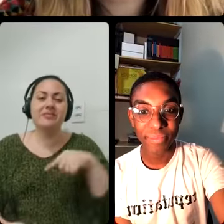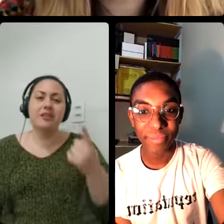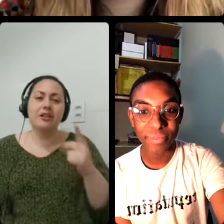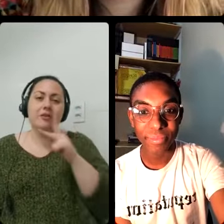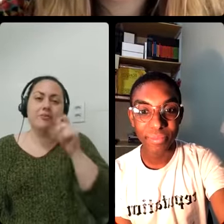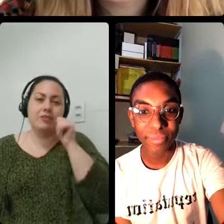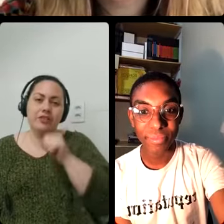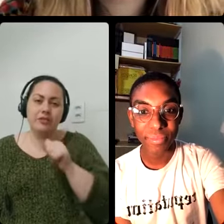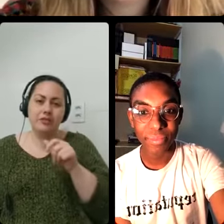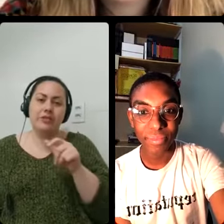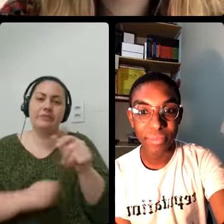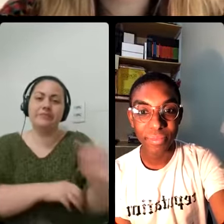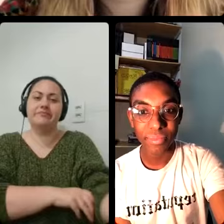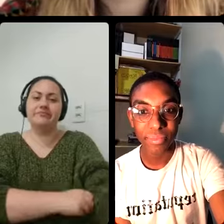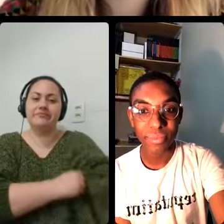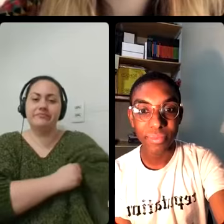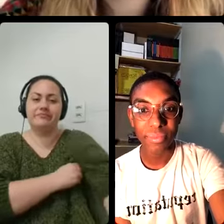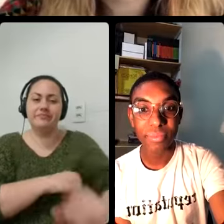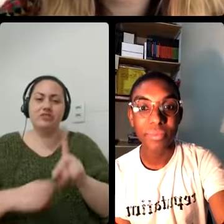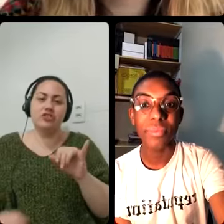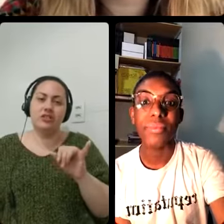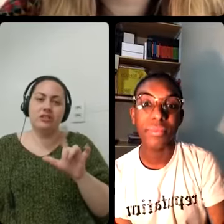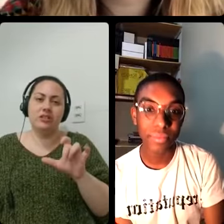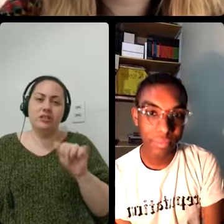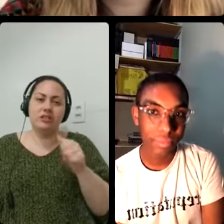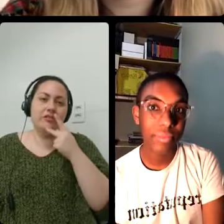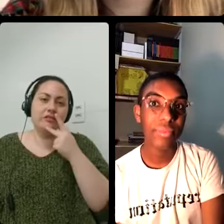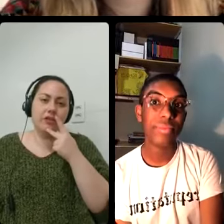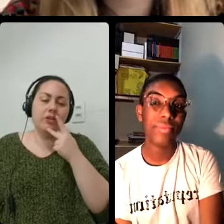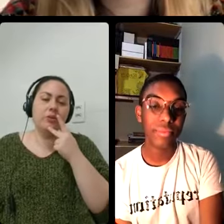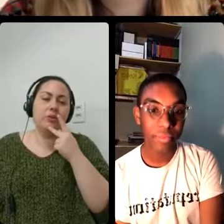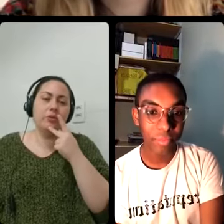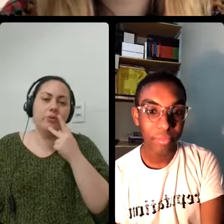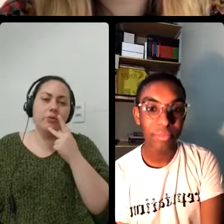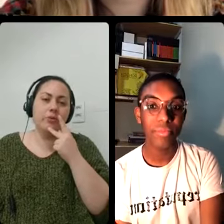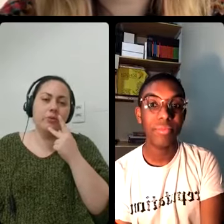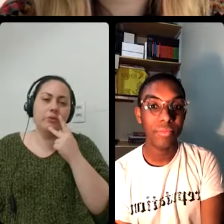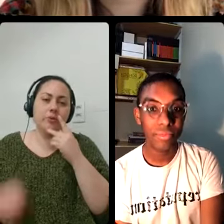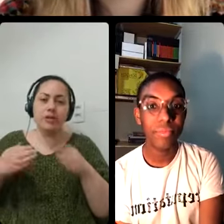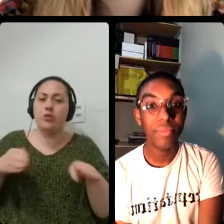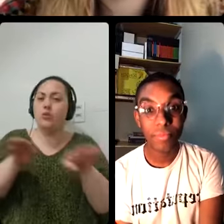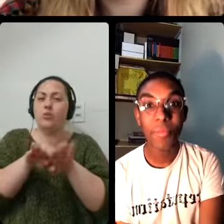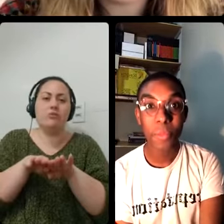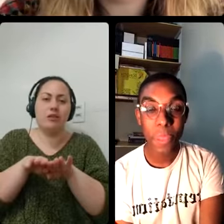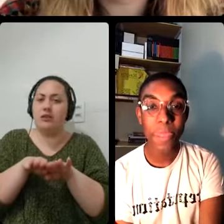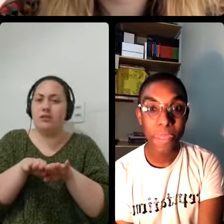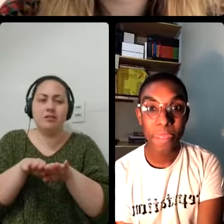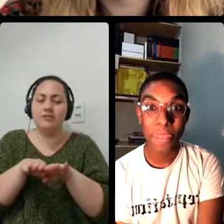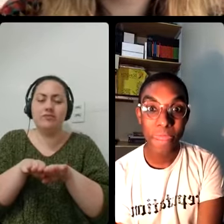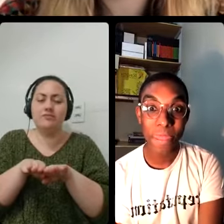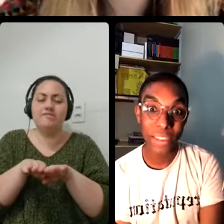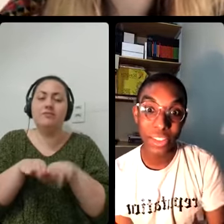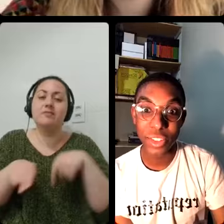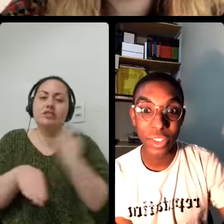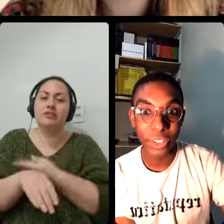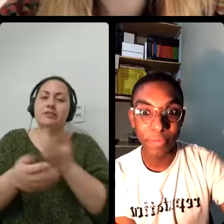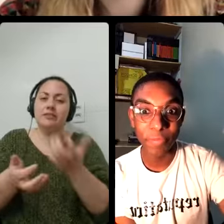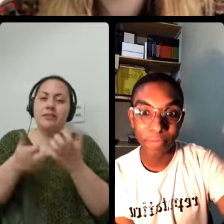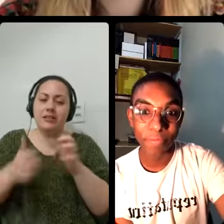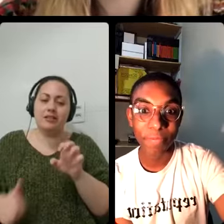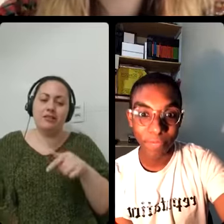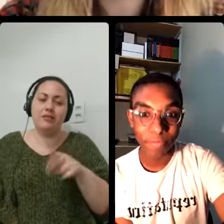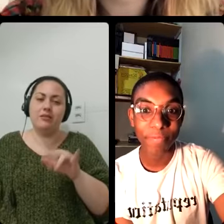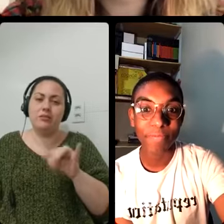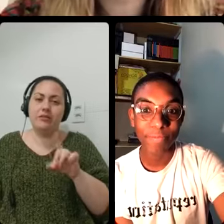também trouxe aquela reflexão, né? Para além da igualdade, que acaba mascarando a desigualdade, queremos equidade de direitos, de